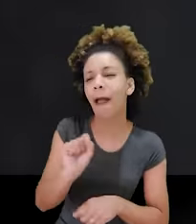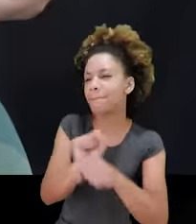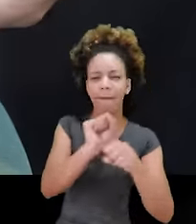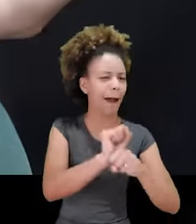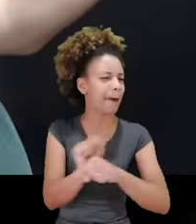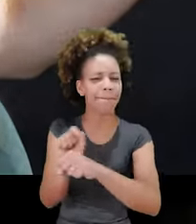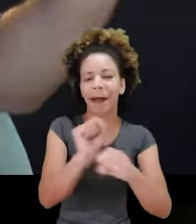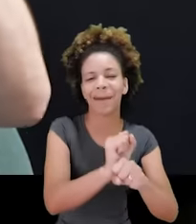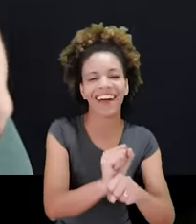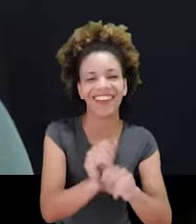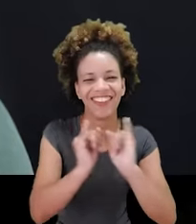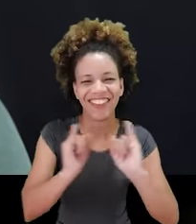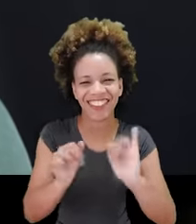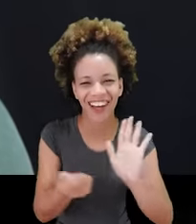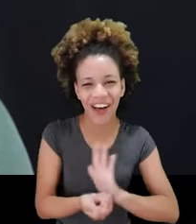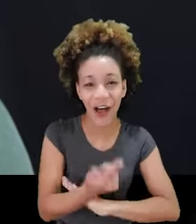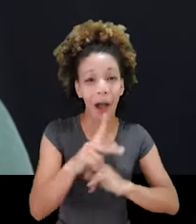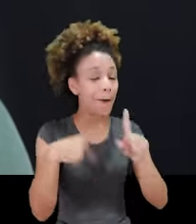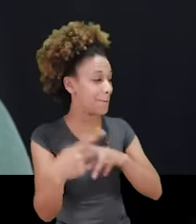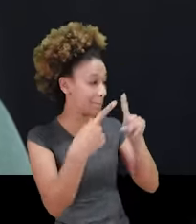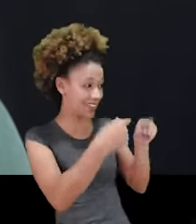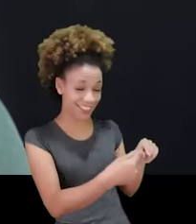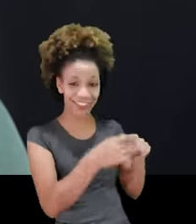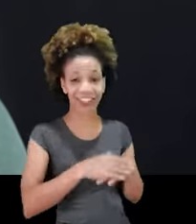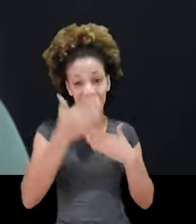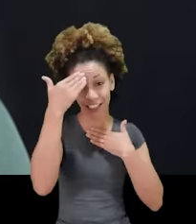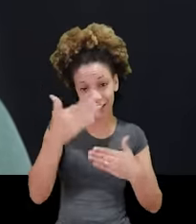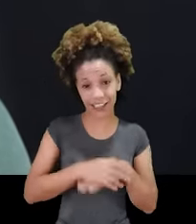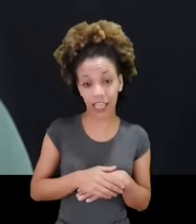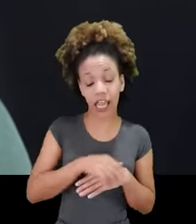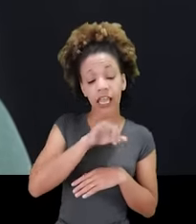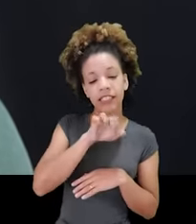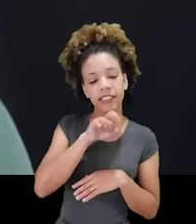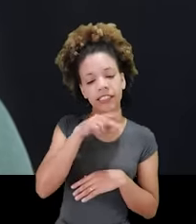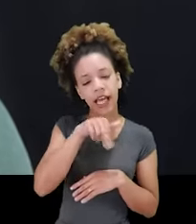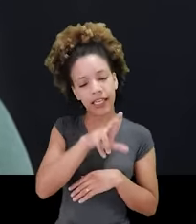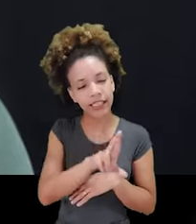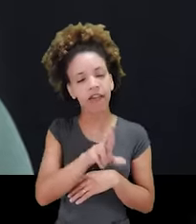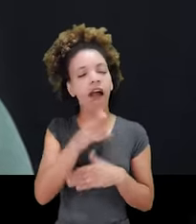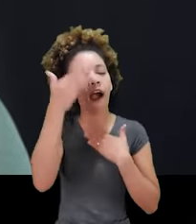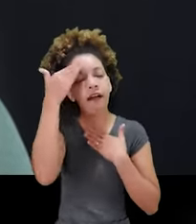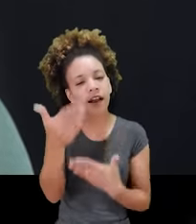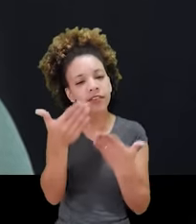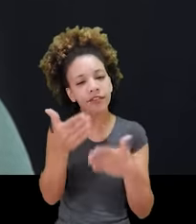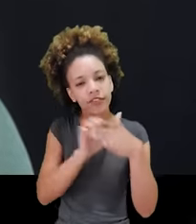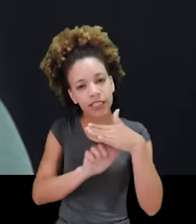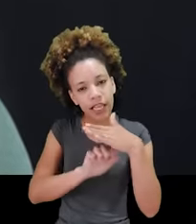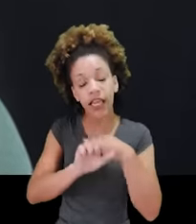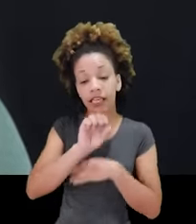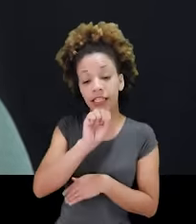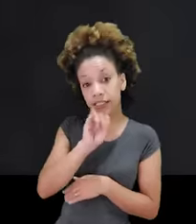Parou. Vamos falar do patrocinador. Eu tenho um presente aqui. Eu queria agradecer principalmente o pessoal da Insider. Esse projeto só acontece graças a vocês.